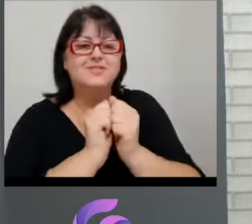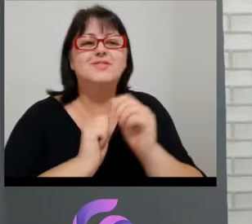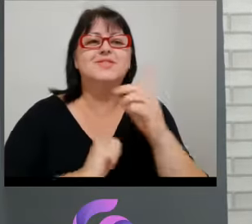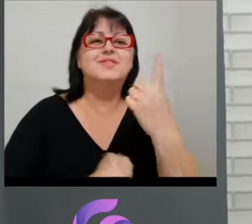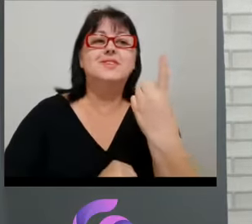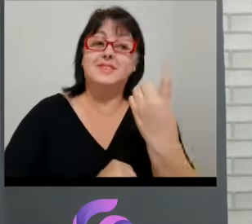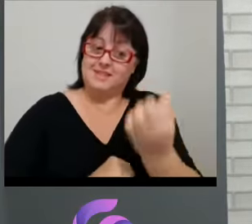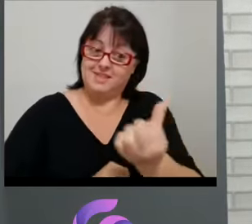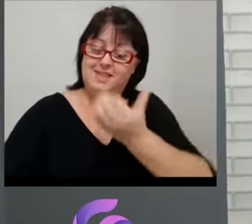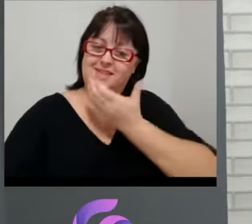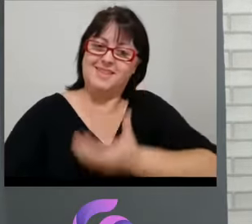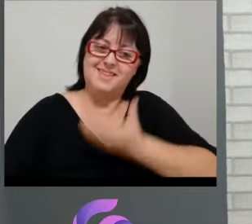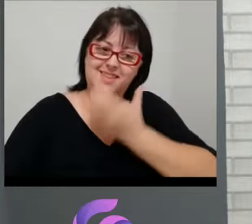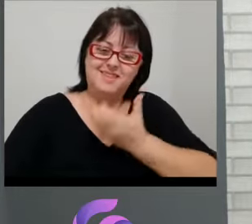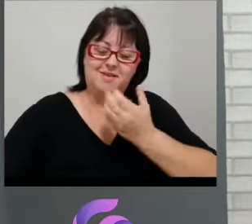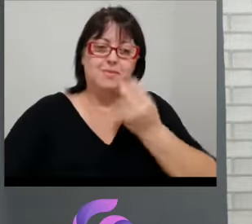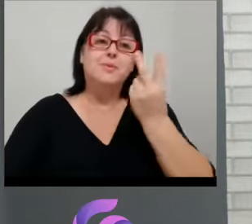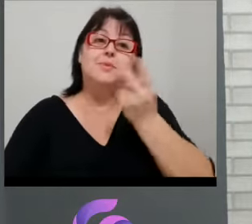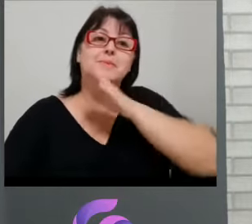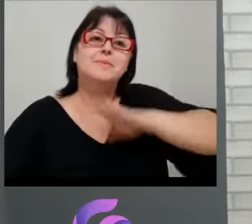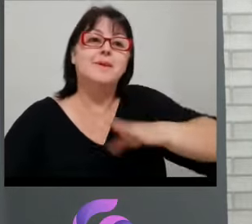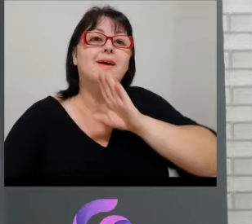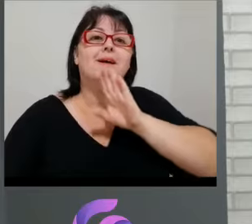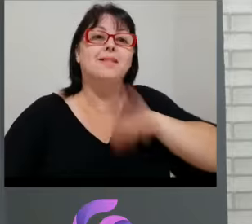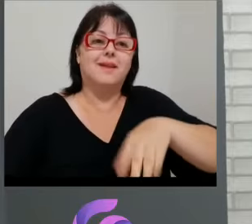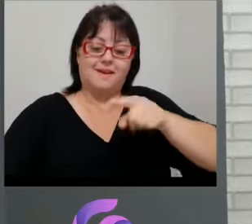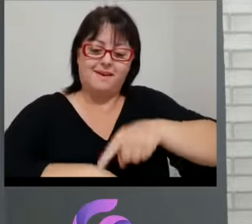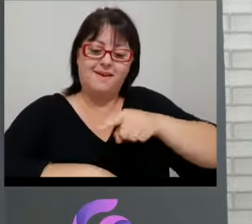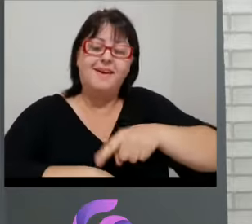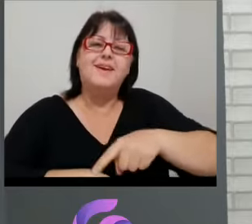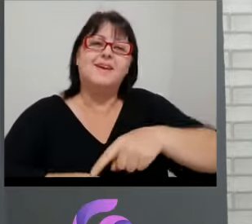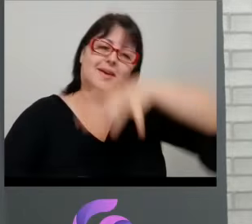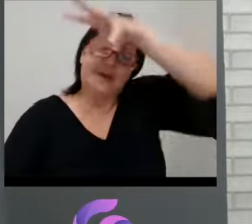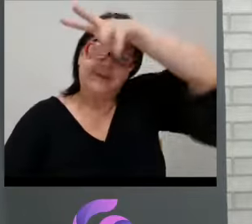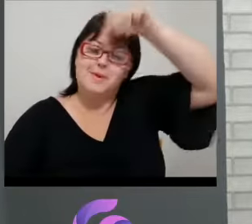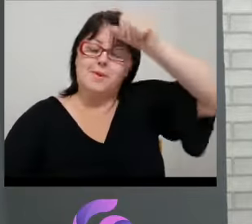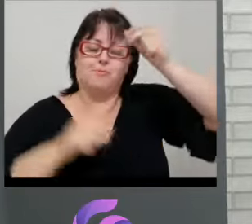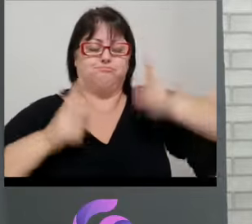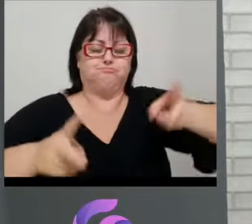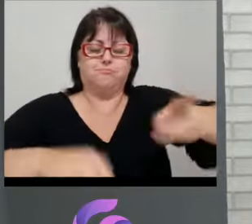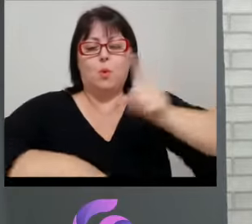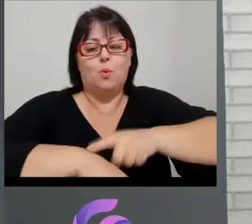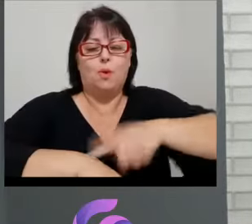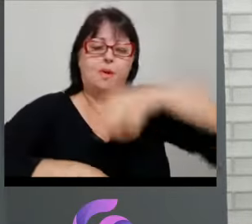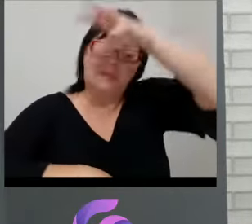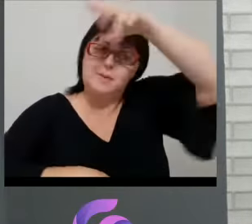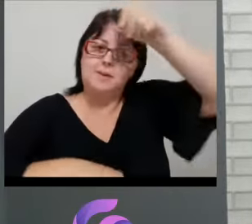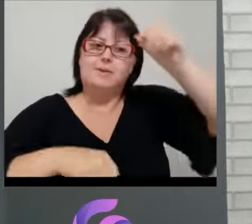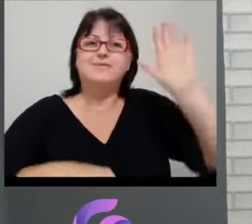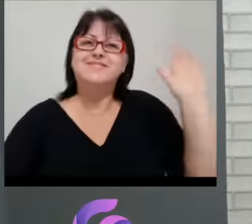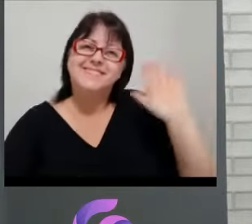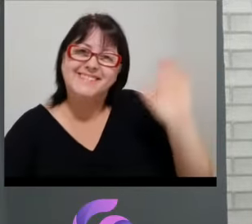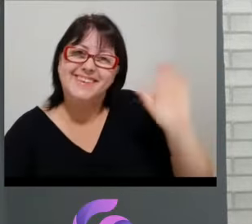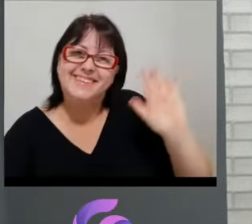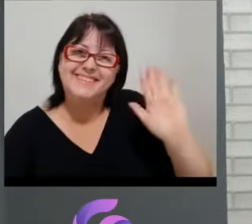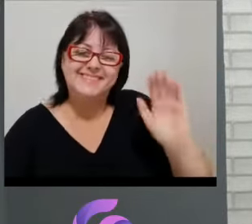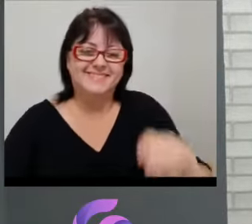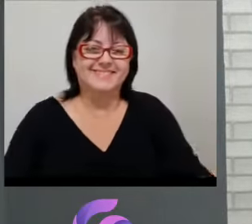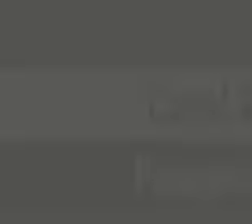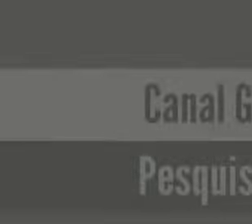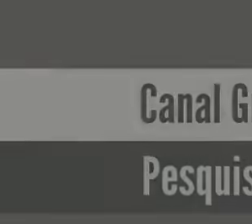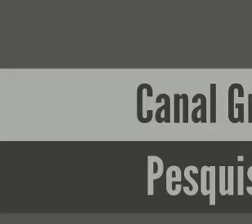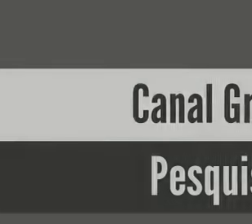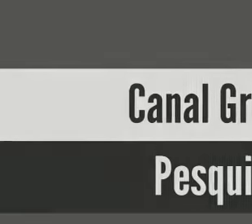conosco, dia 16 de dezembro, 14h30, horário Manaus. Sempre, horário Manaus. Tchau, tchau.